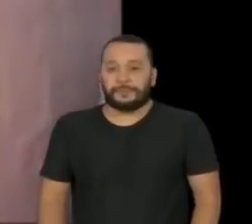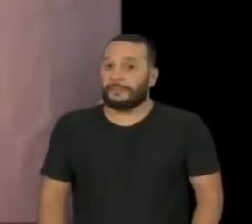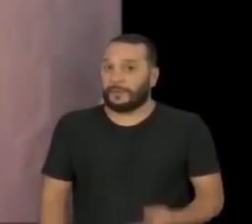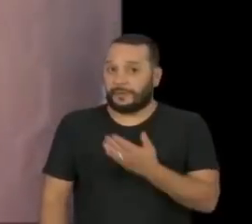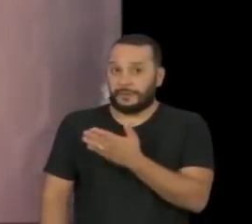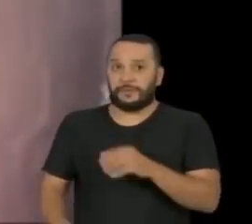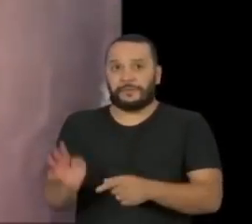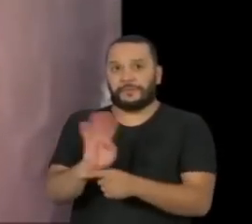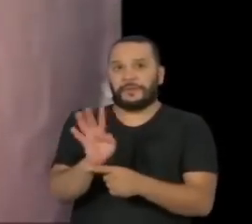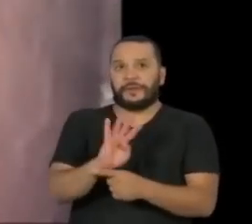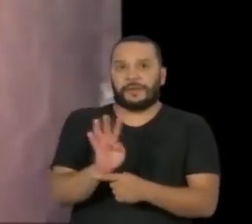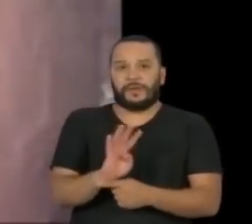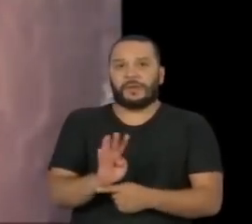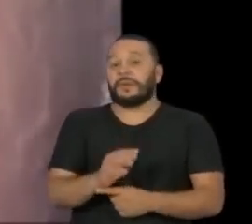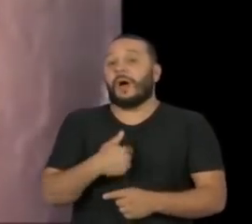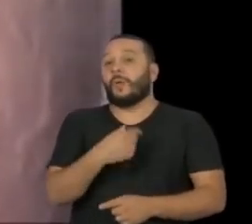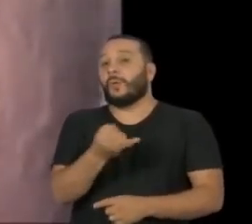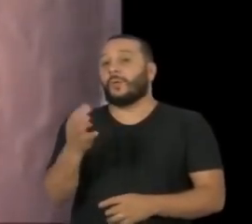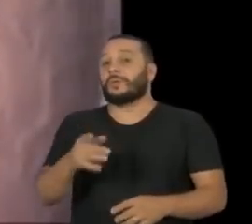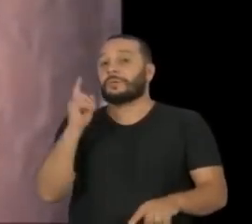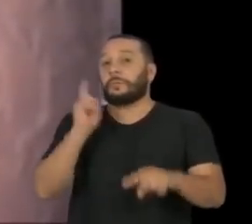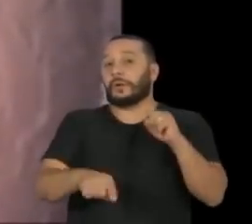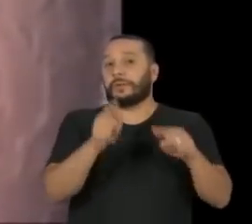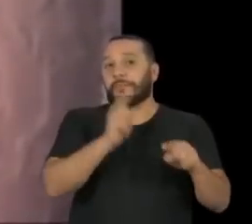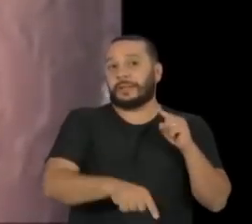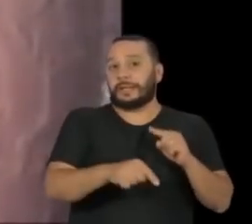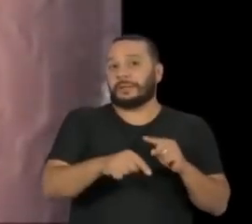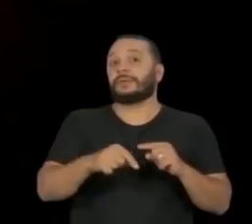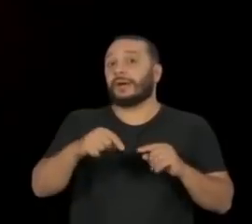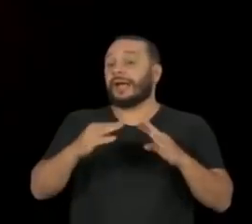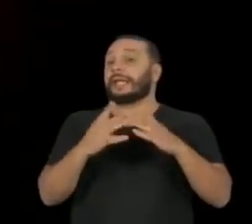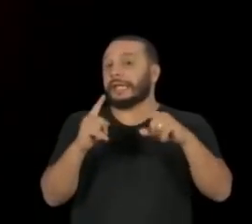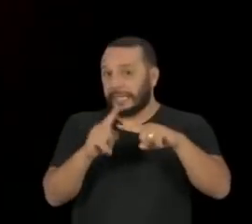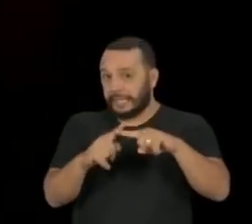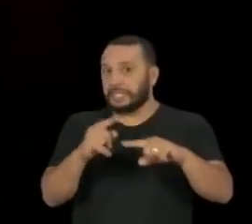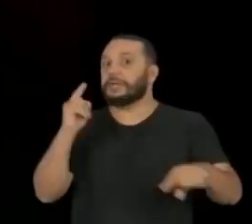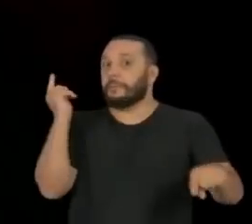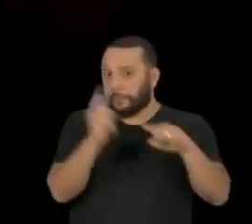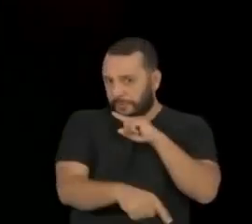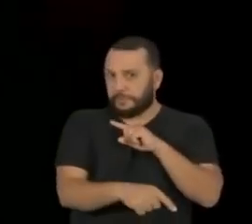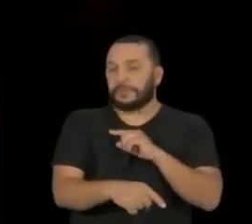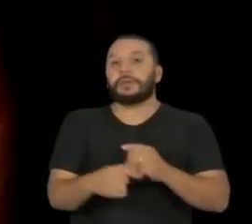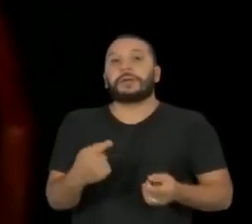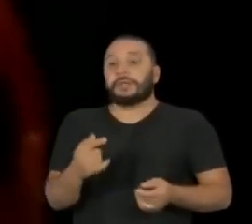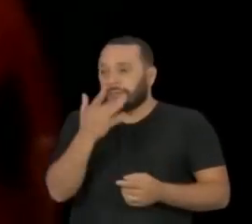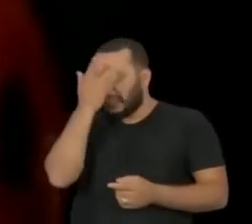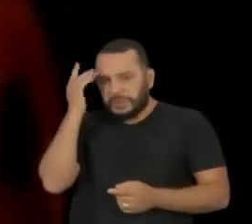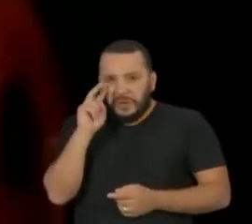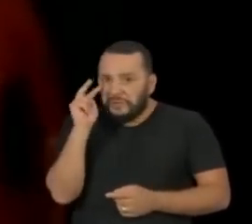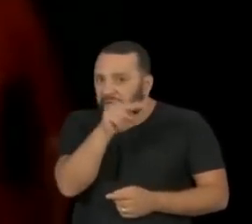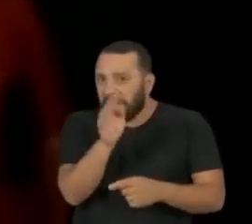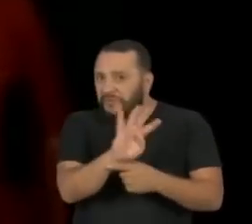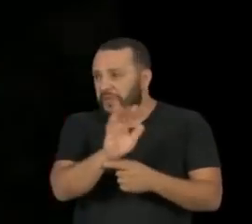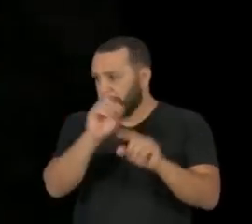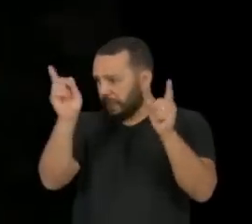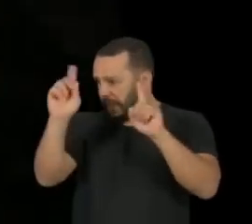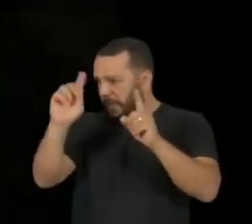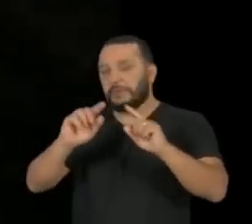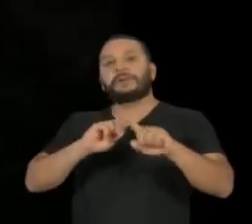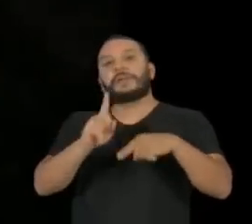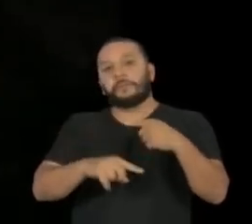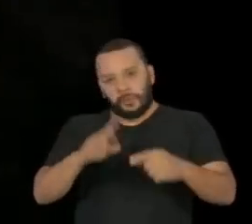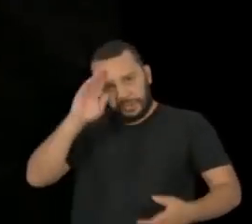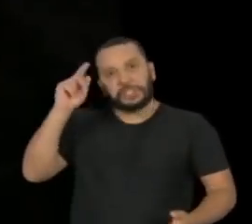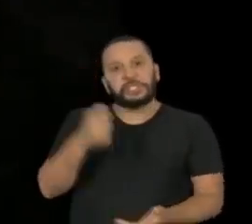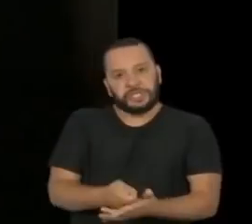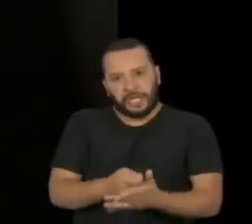Seus filmes foram censurados, primeiro pela igreja, que recomendava que os fiéis não assistissem, depois pela